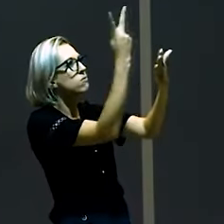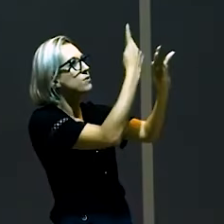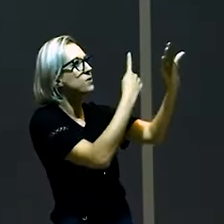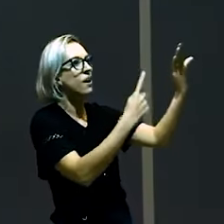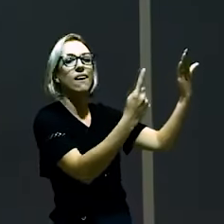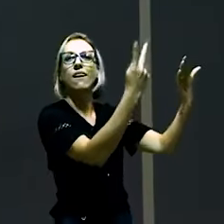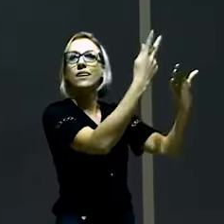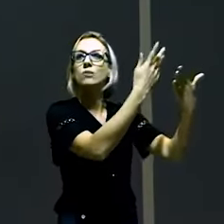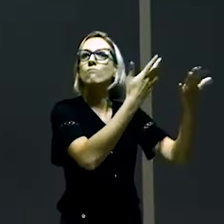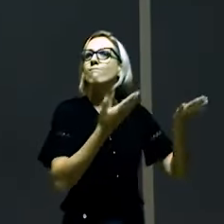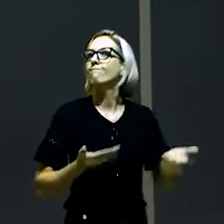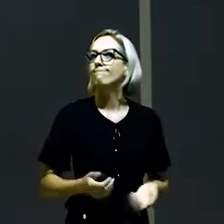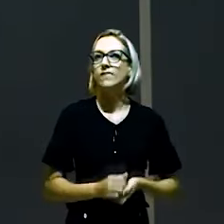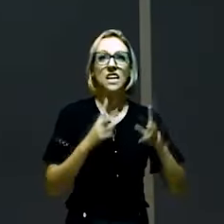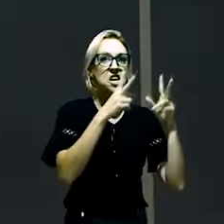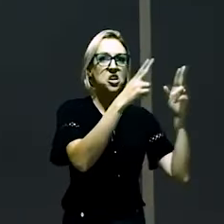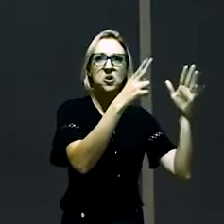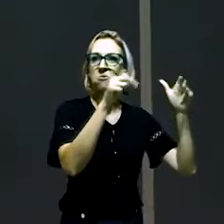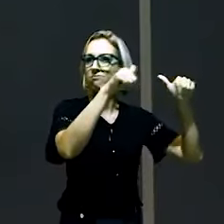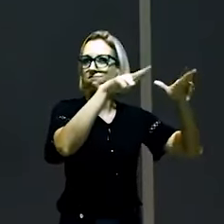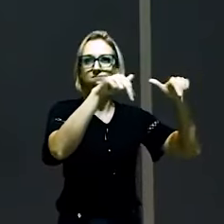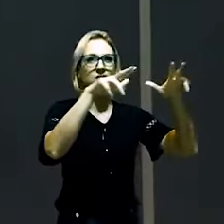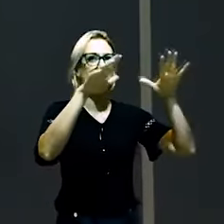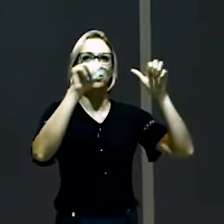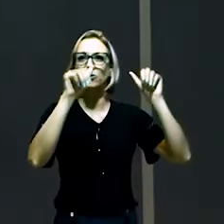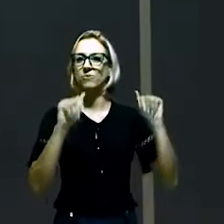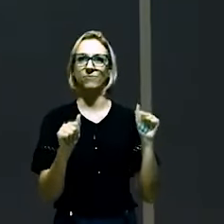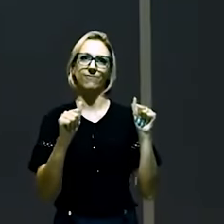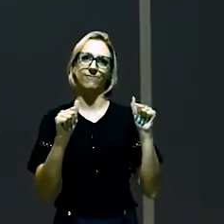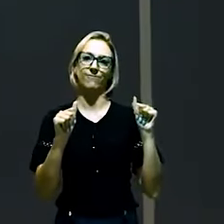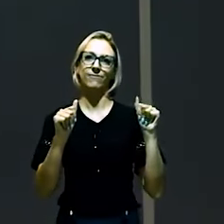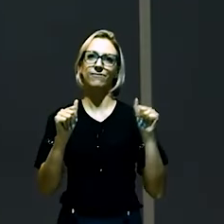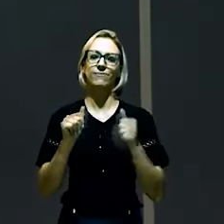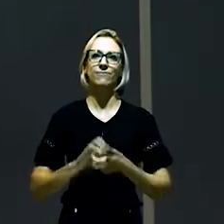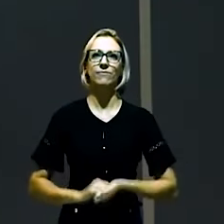feito nada semelhante em nenhum outro reino.